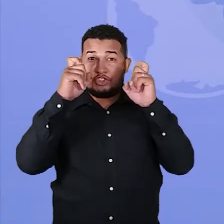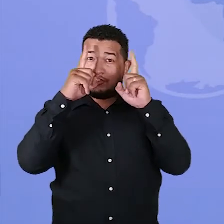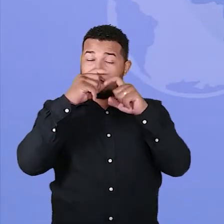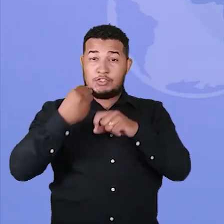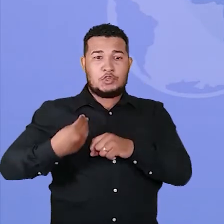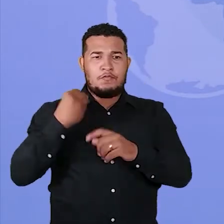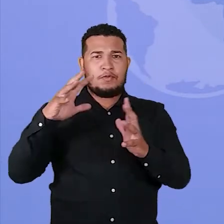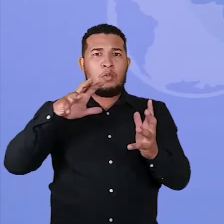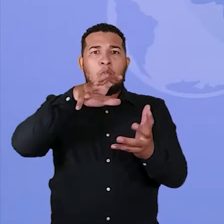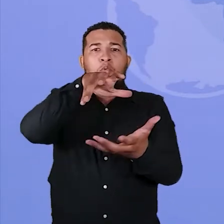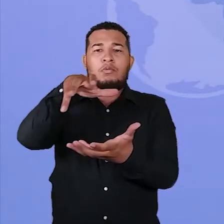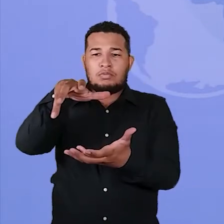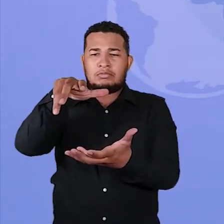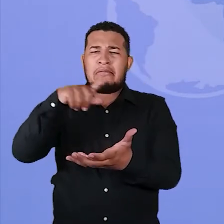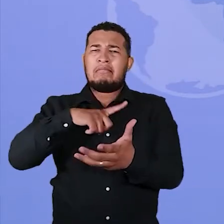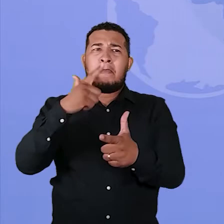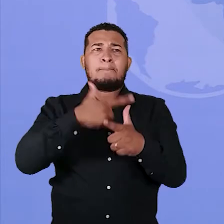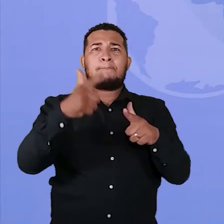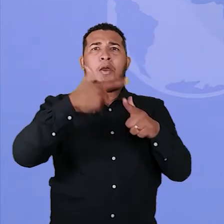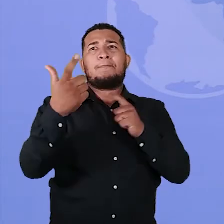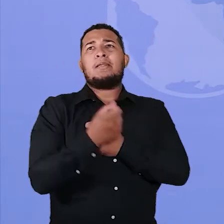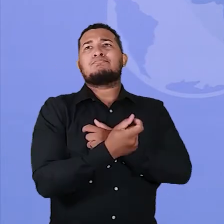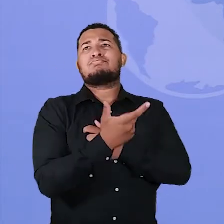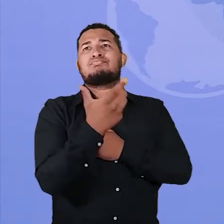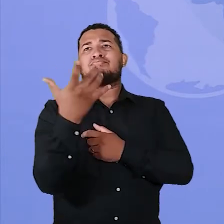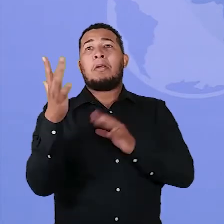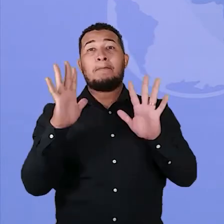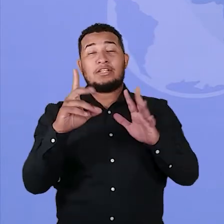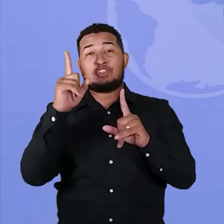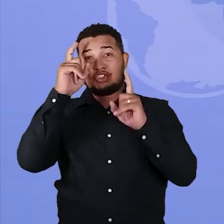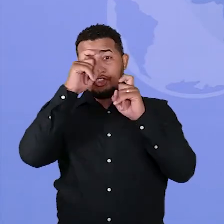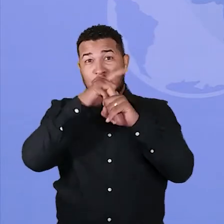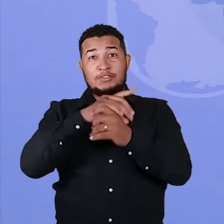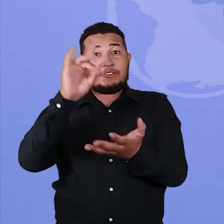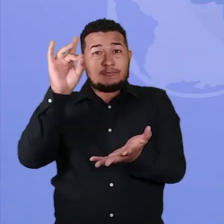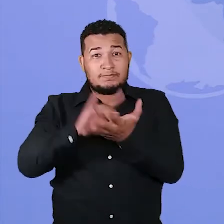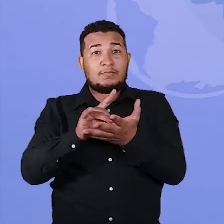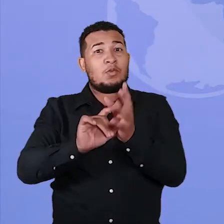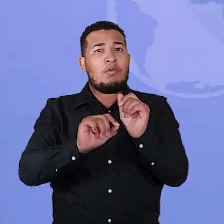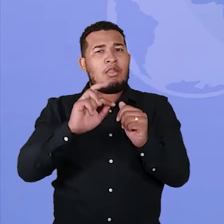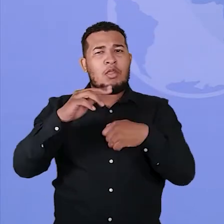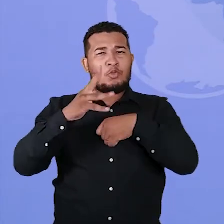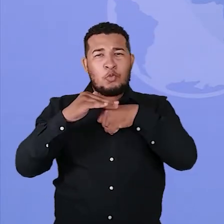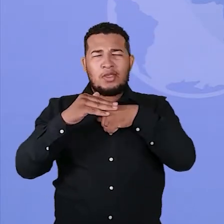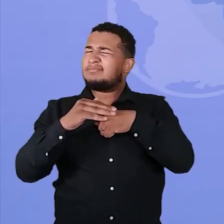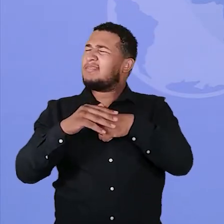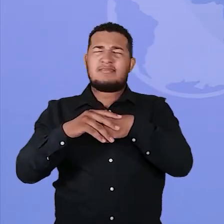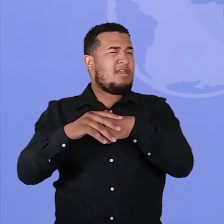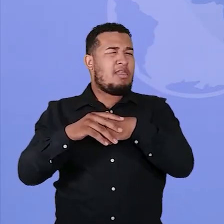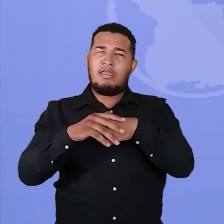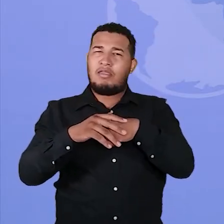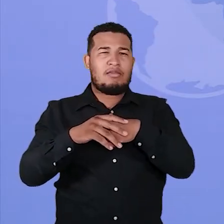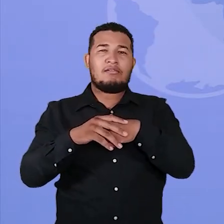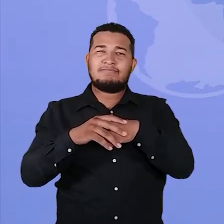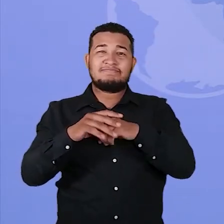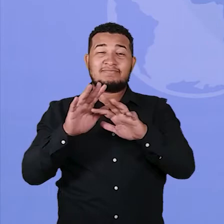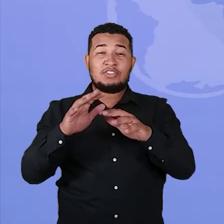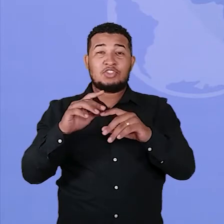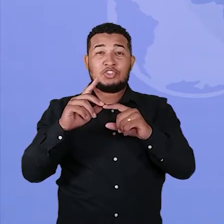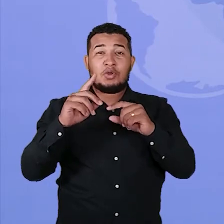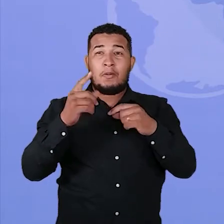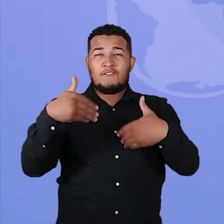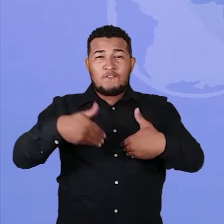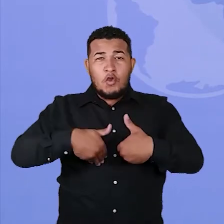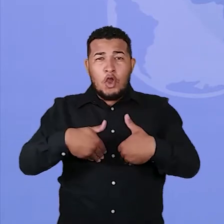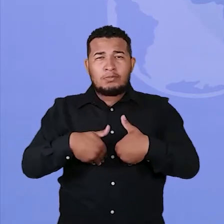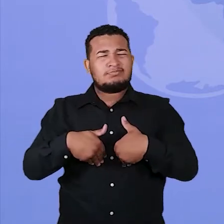Pô, existem vários problemas no mundo, mas o que ele está falando é que o difícil mesmo não são as doenças, não é nada